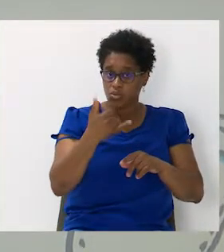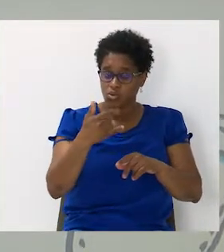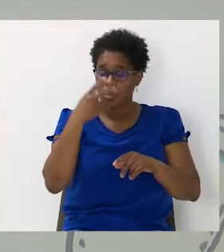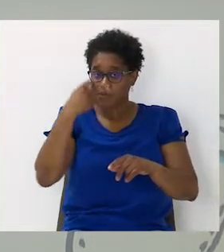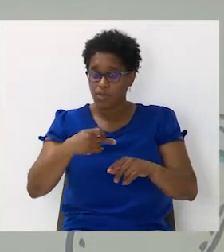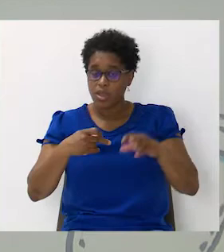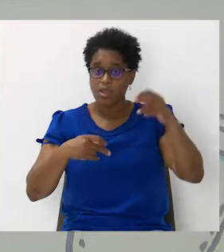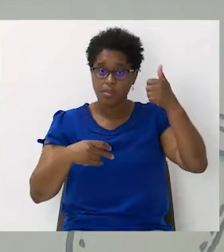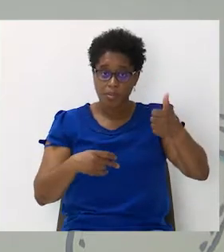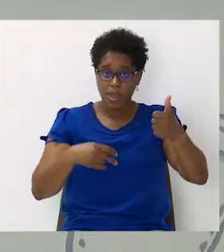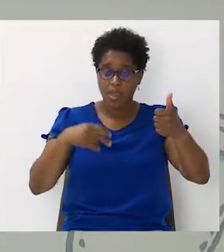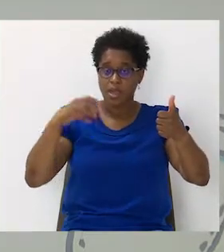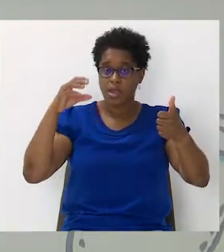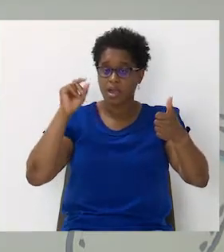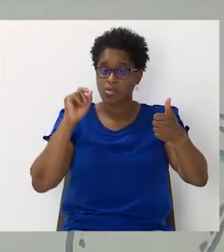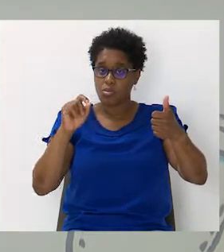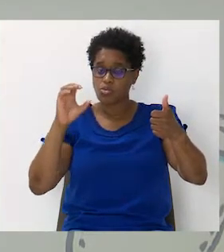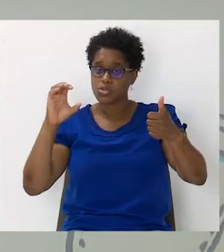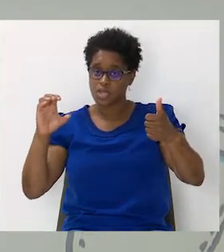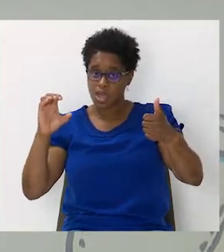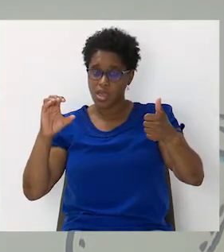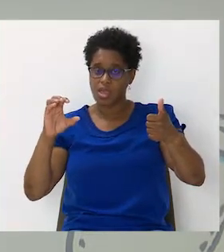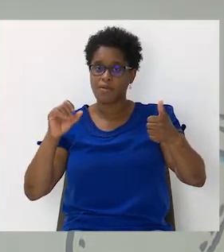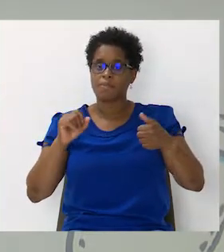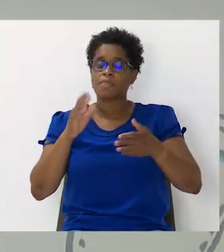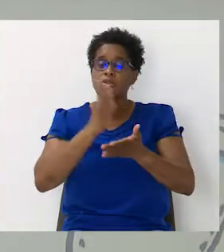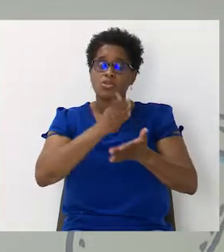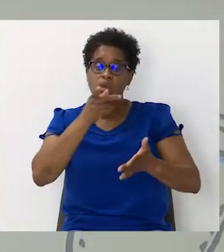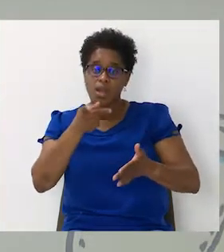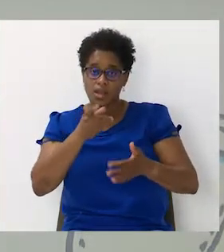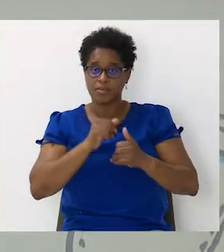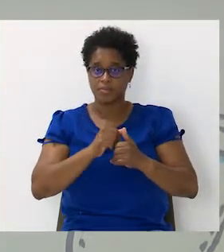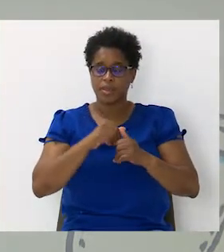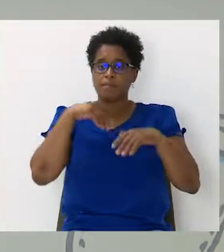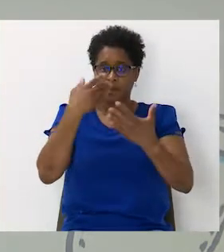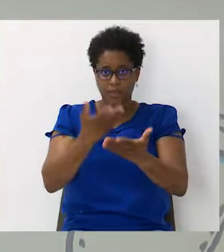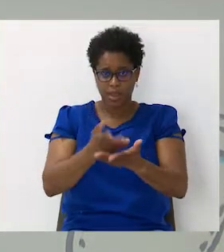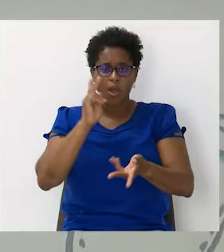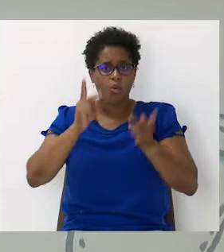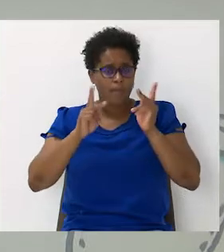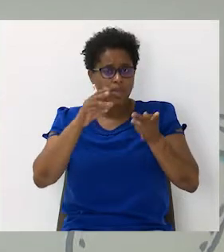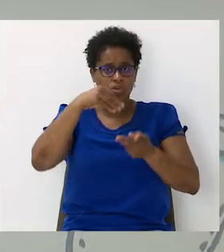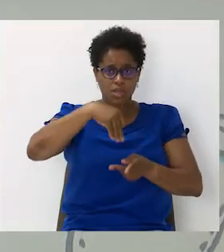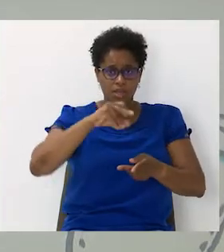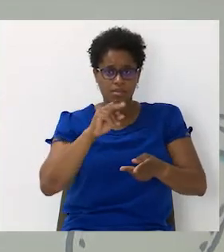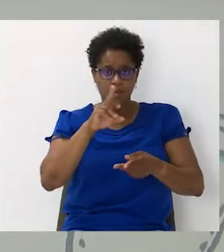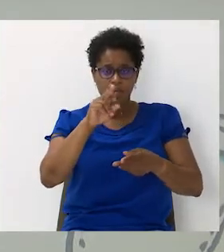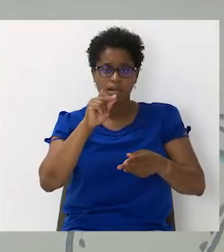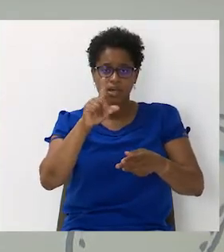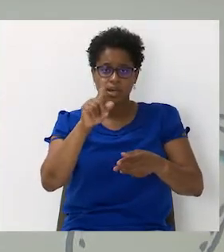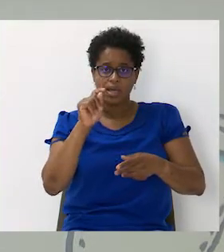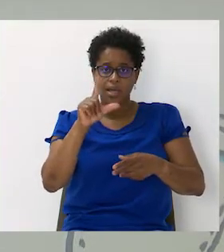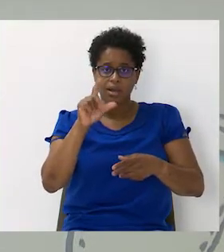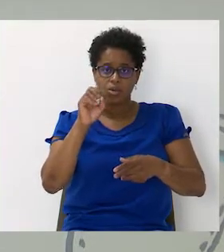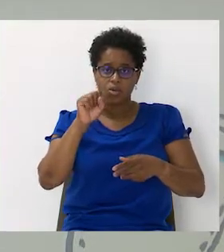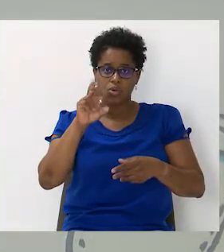B até o ponto C. Só que ali, para aplicar o método de paralelogramos, vamos trazer